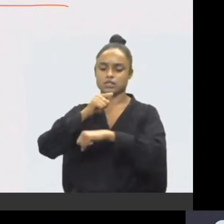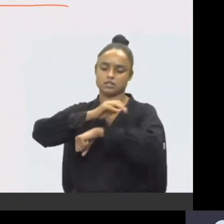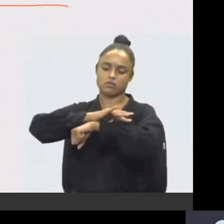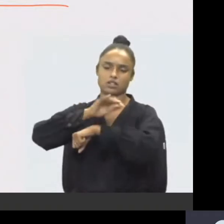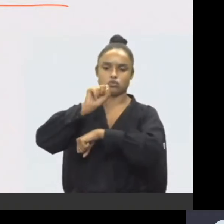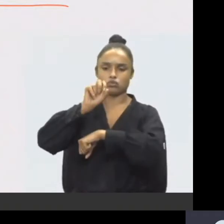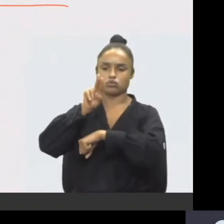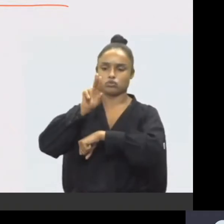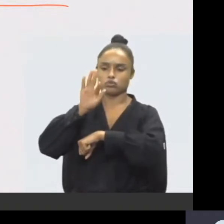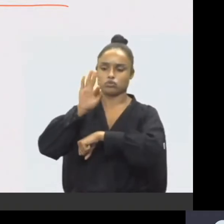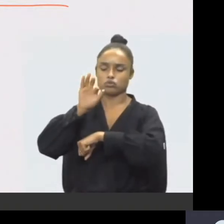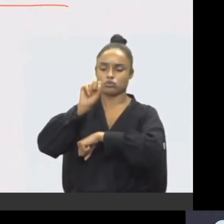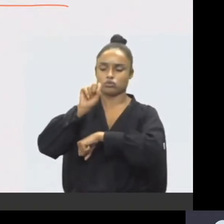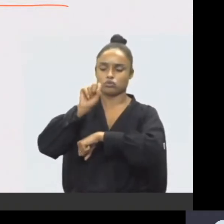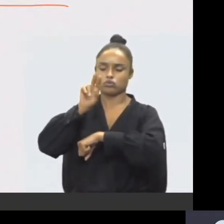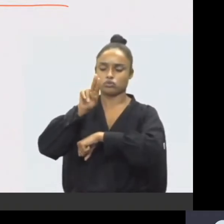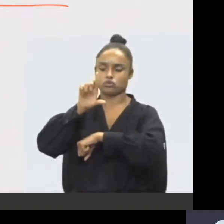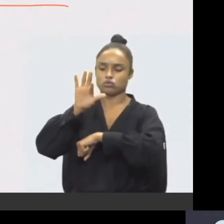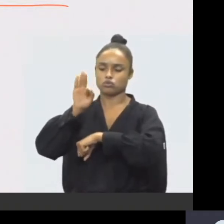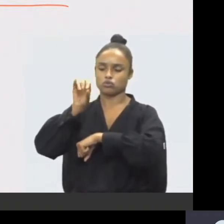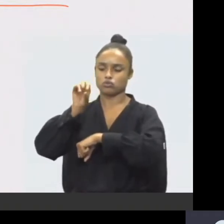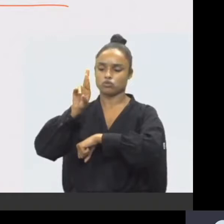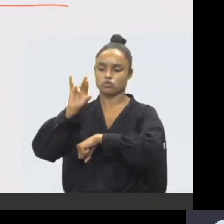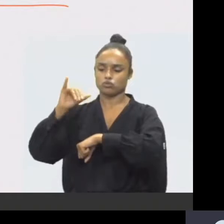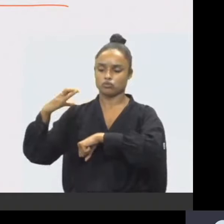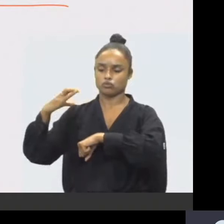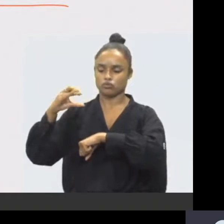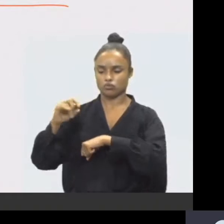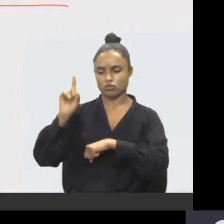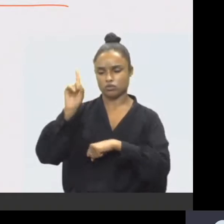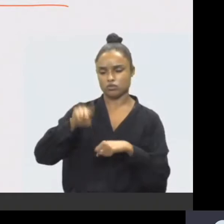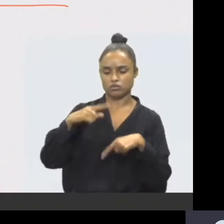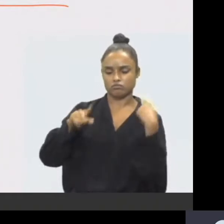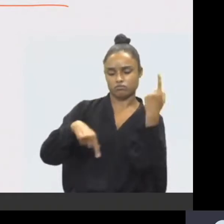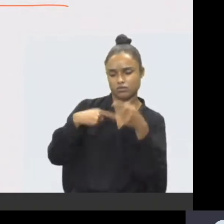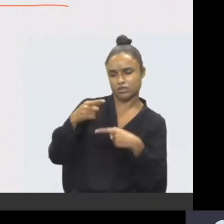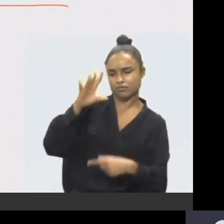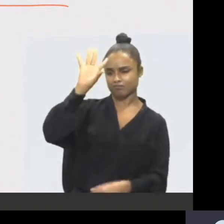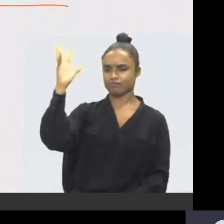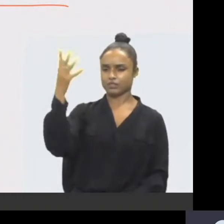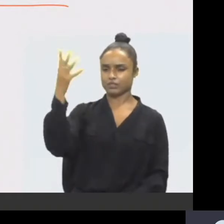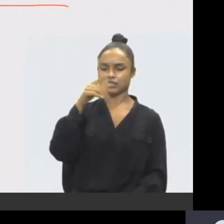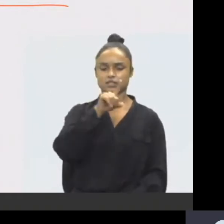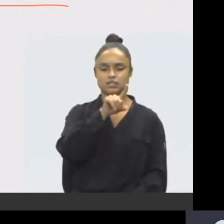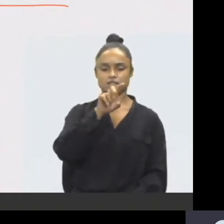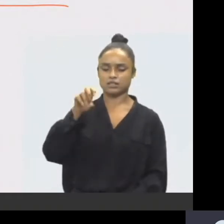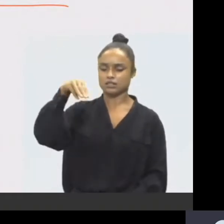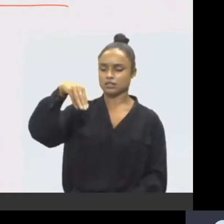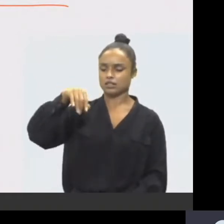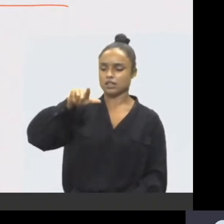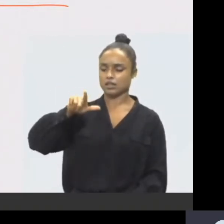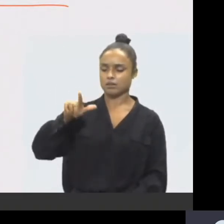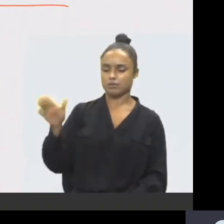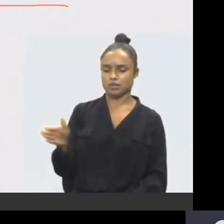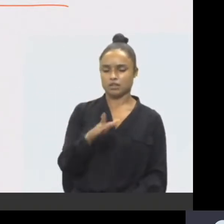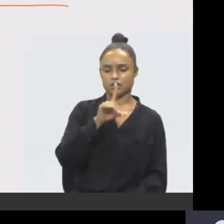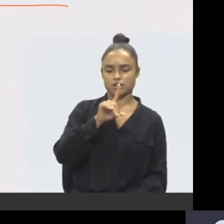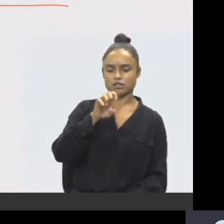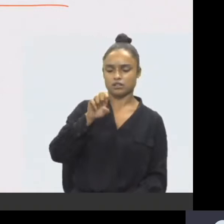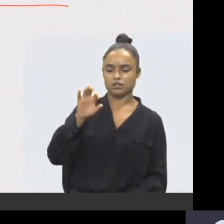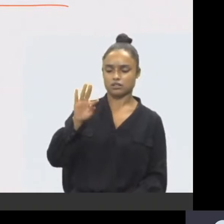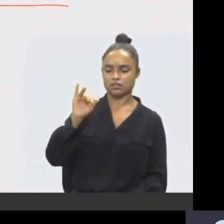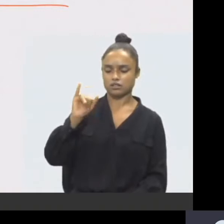a solução e em seguida adicionar aí mais aproximadamente aí 15 ml de água destilada, que vai dar um volume